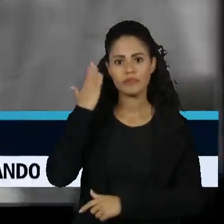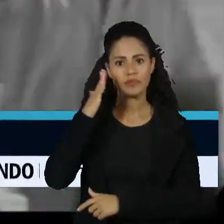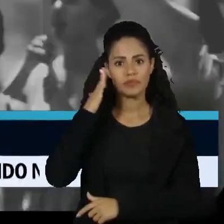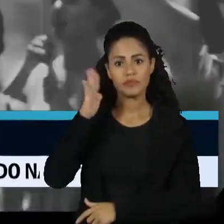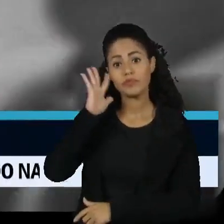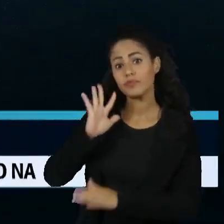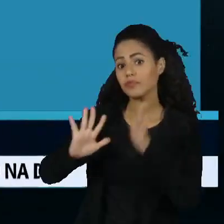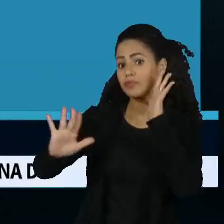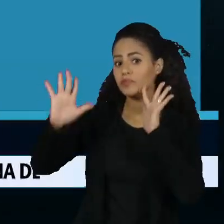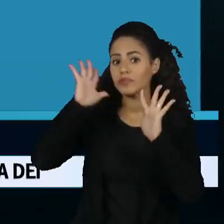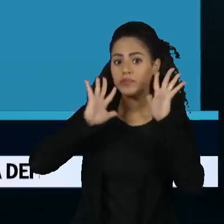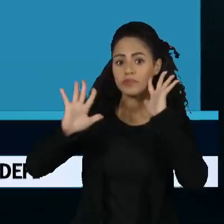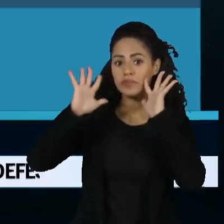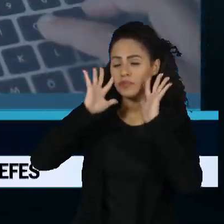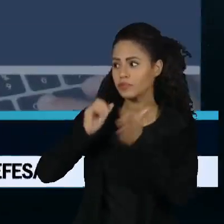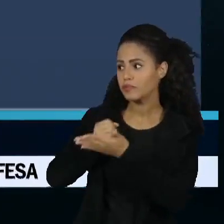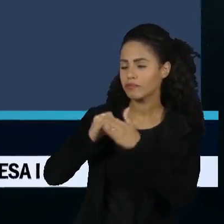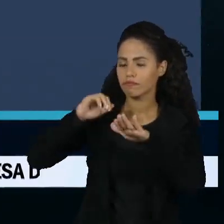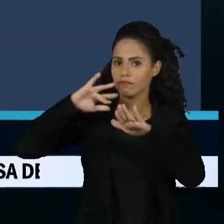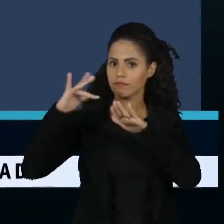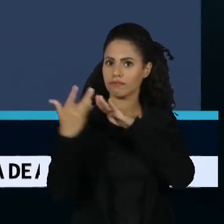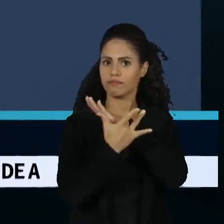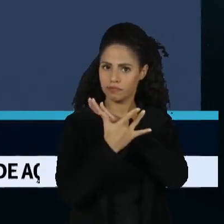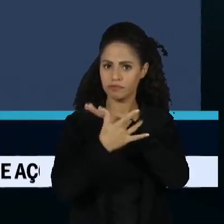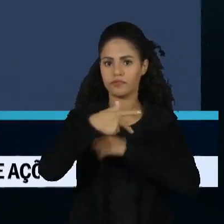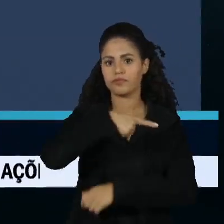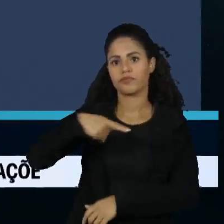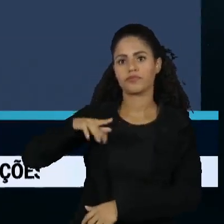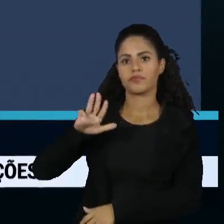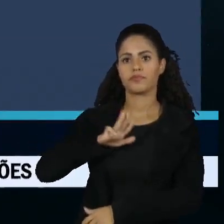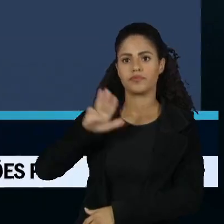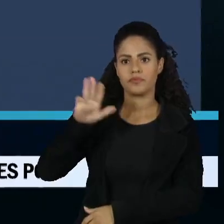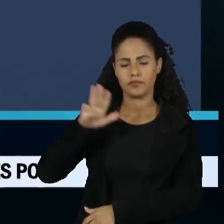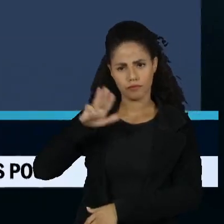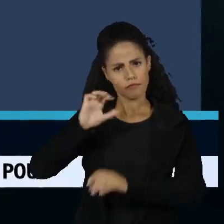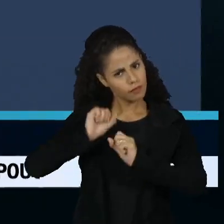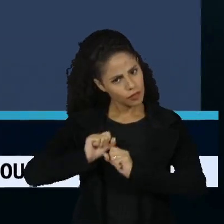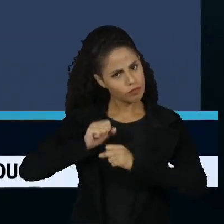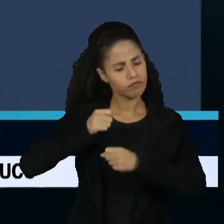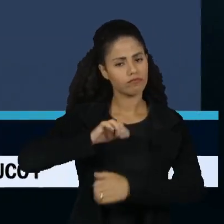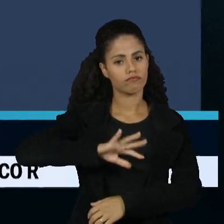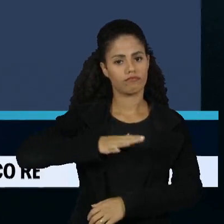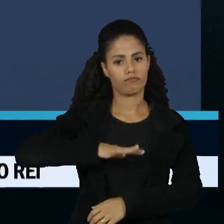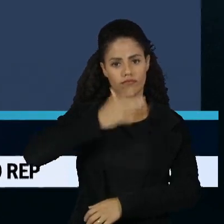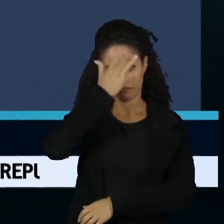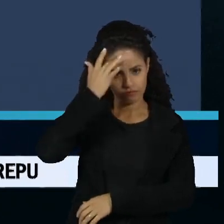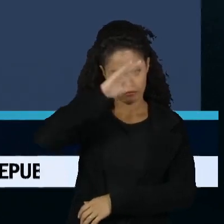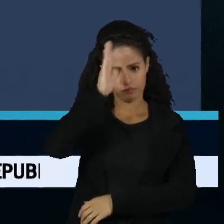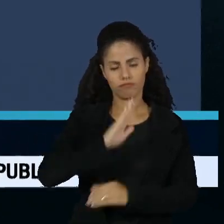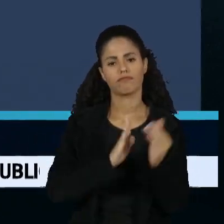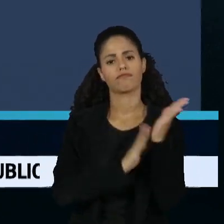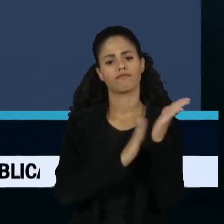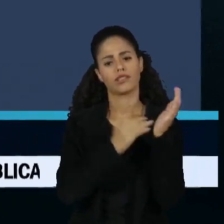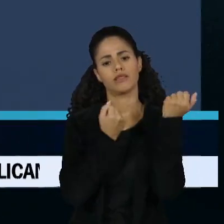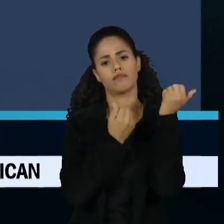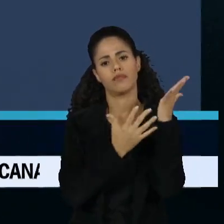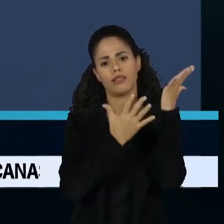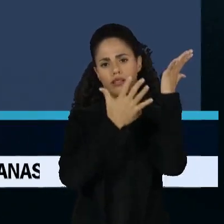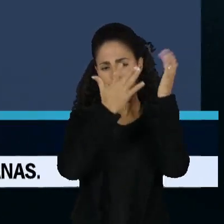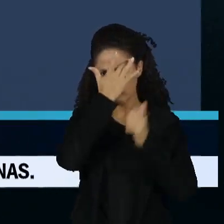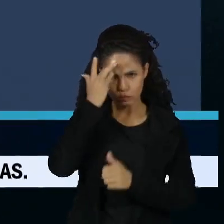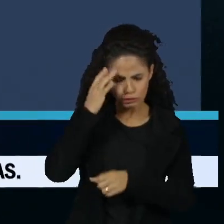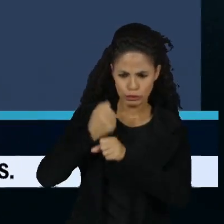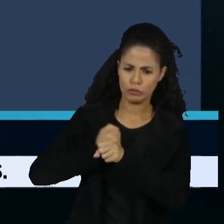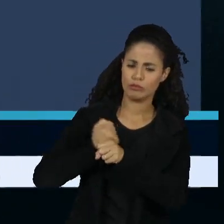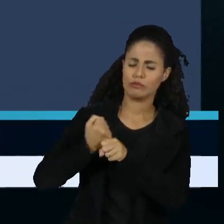sonhar. Numa rede social, o presidente Lula destacou a coragem dos brasileiros, parabenizou todos que fazem parte dessa